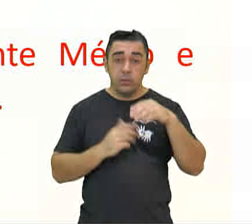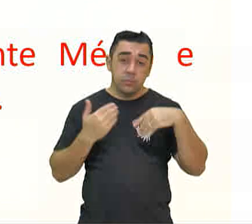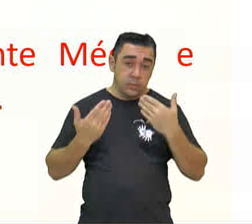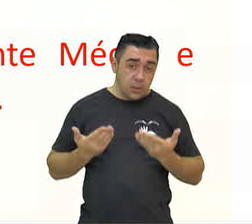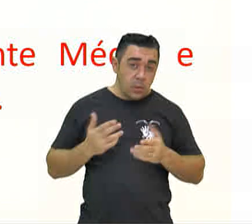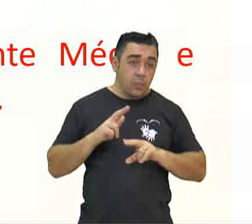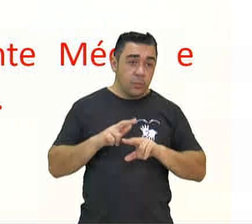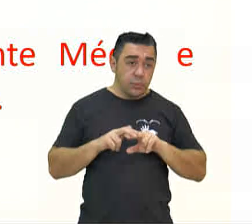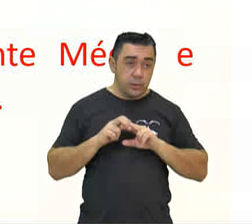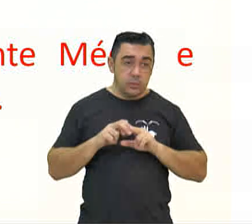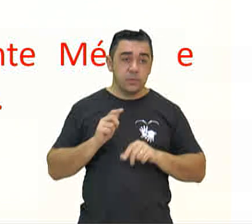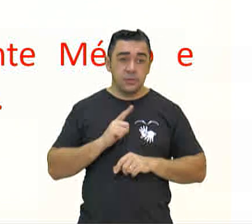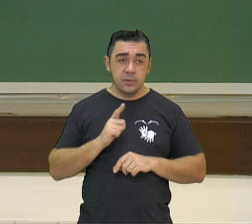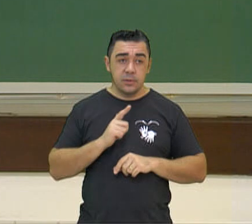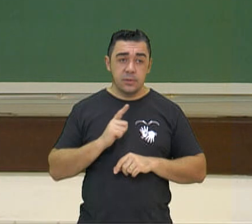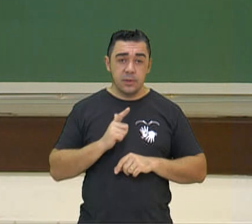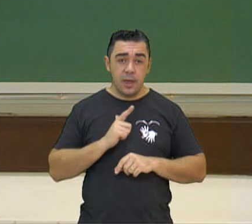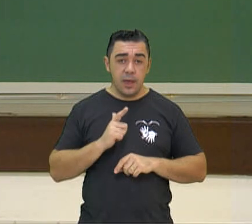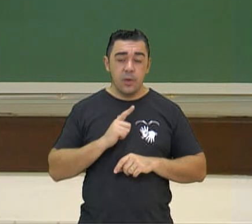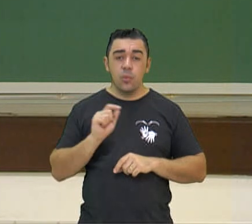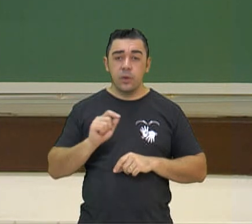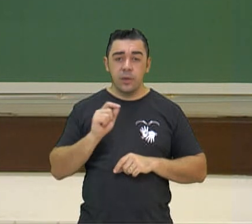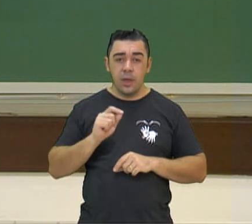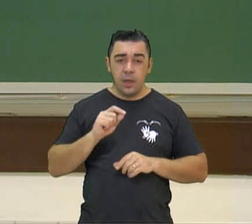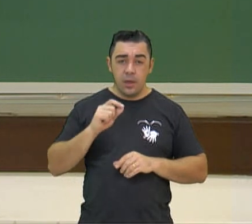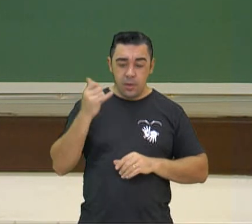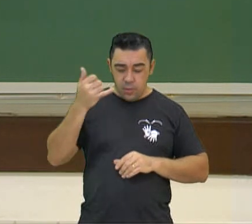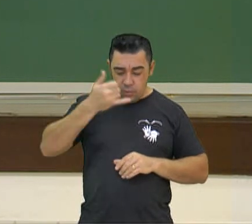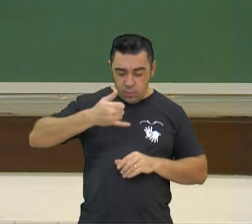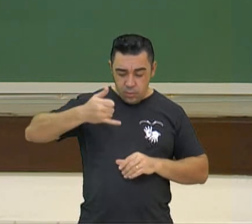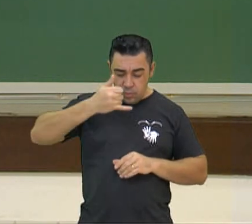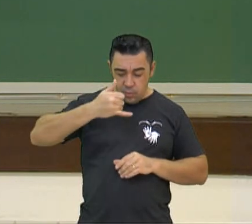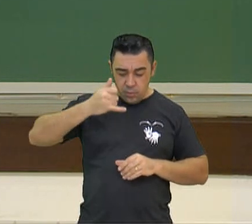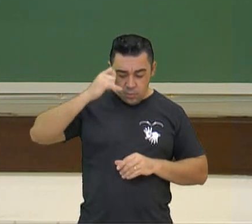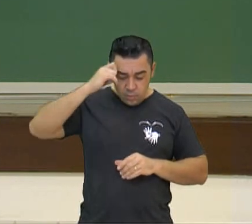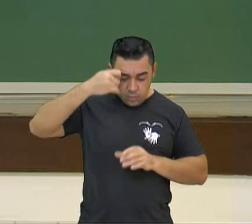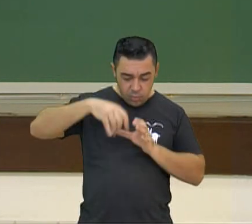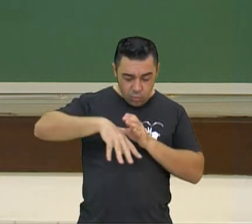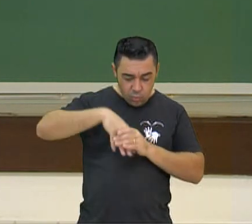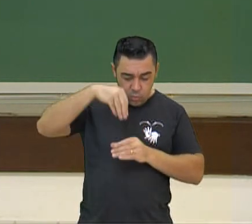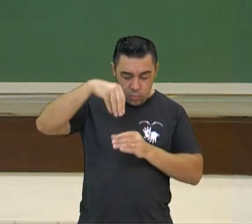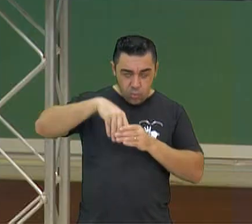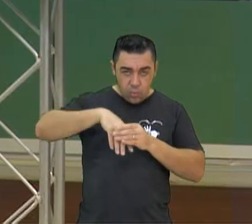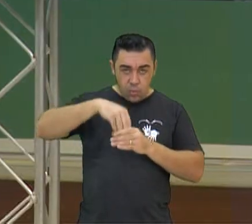Portanto, tem petróleo. E daí?